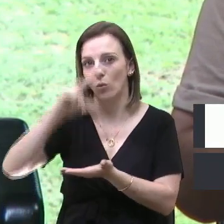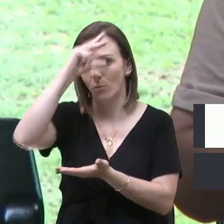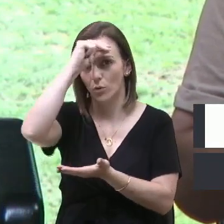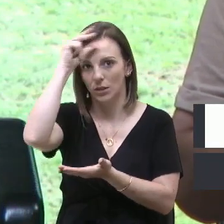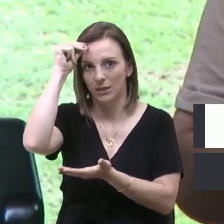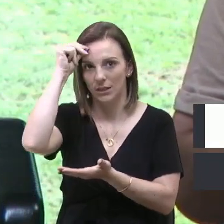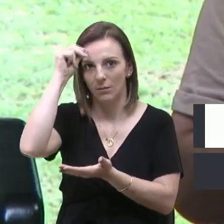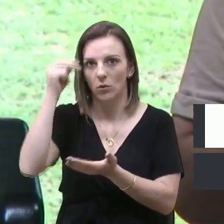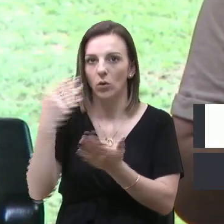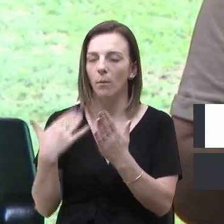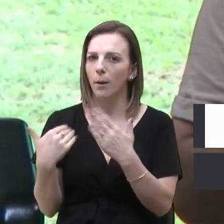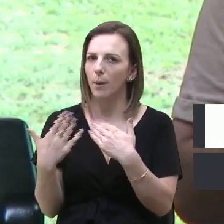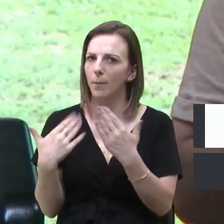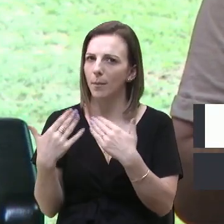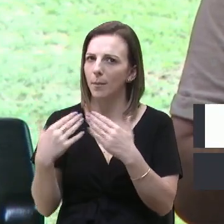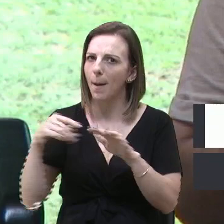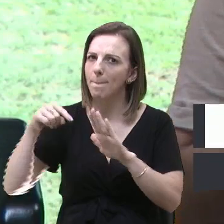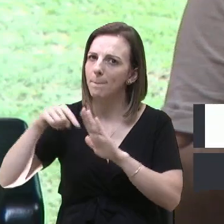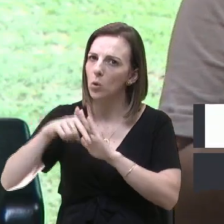mais aprofundado, porque